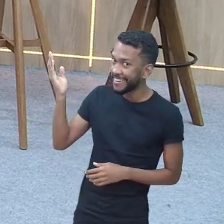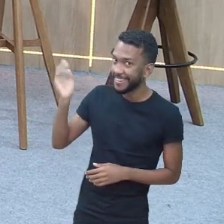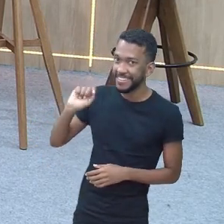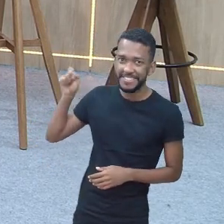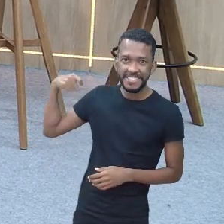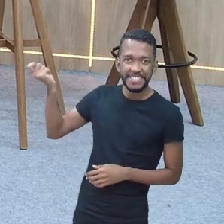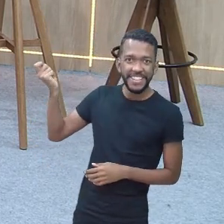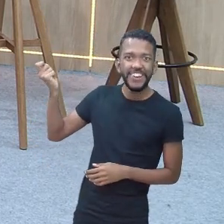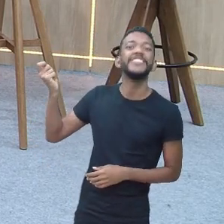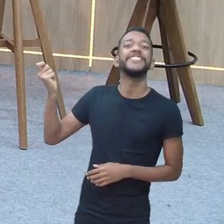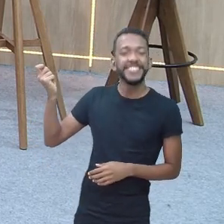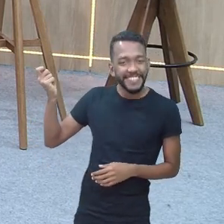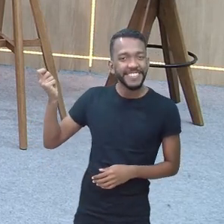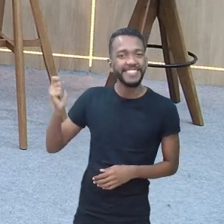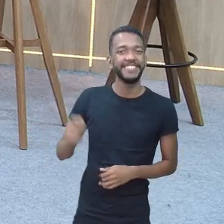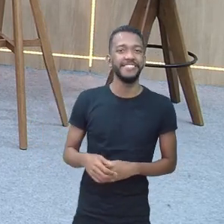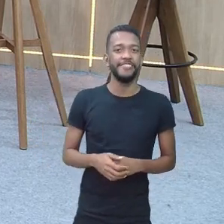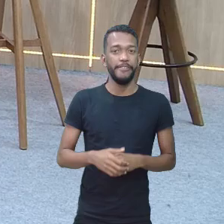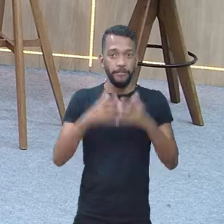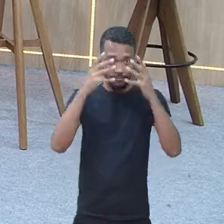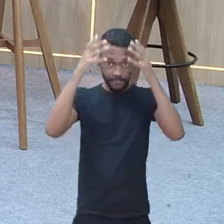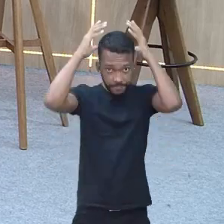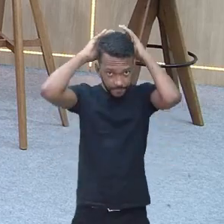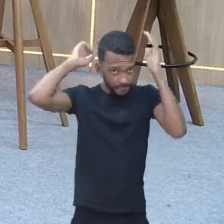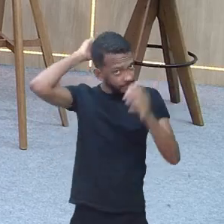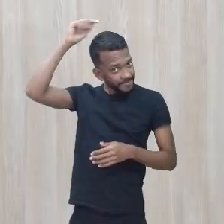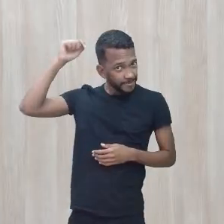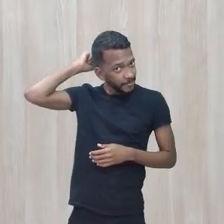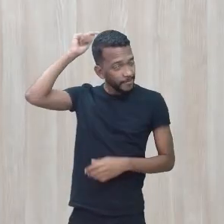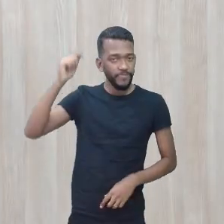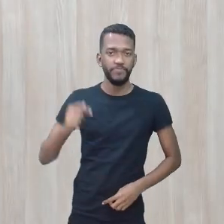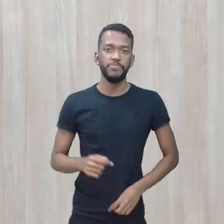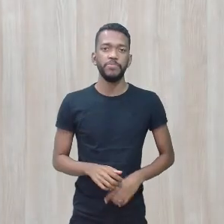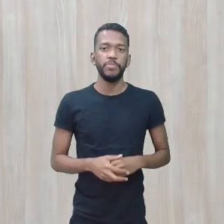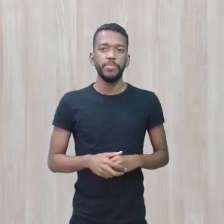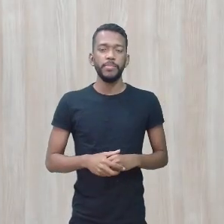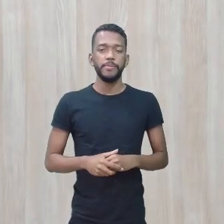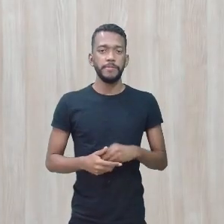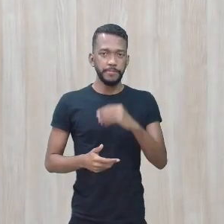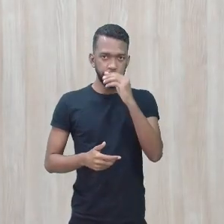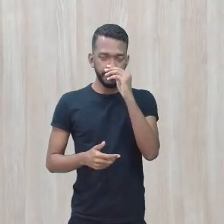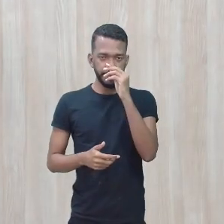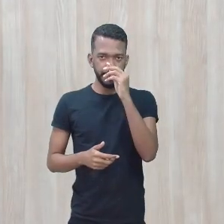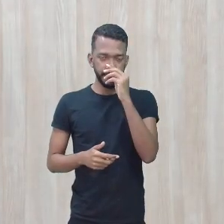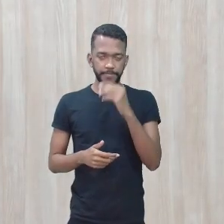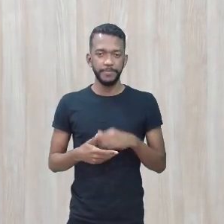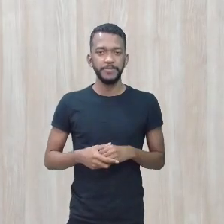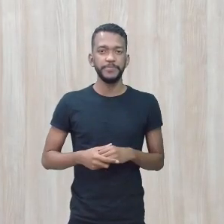chamo Revoredo, né? E antes da gente começar, a gente vai falar